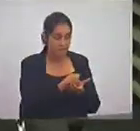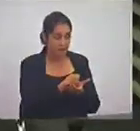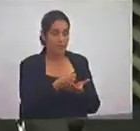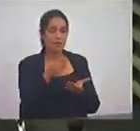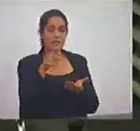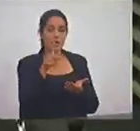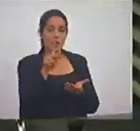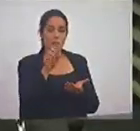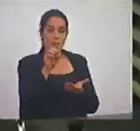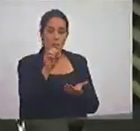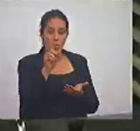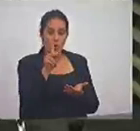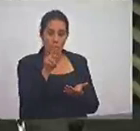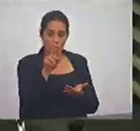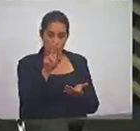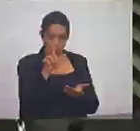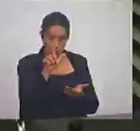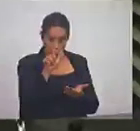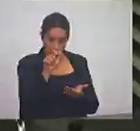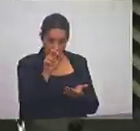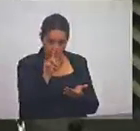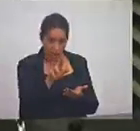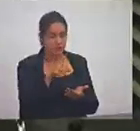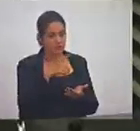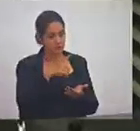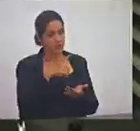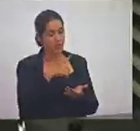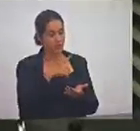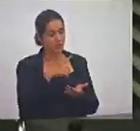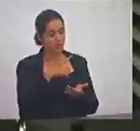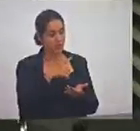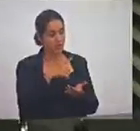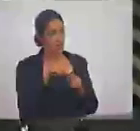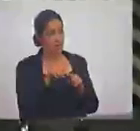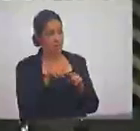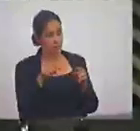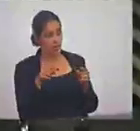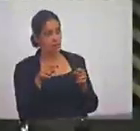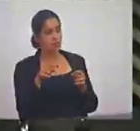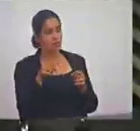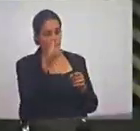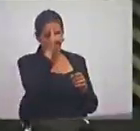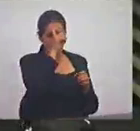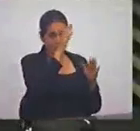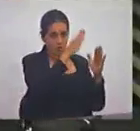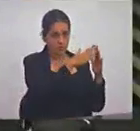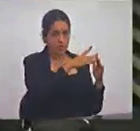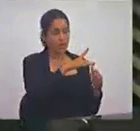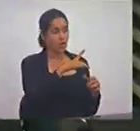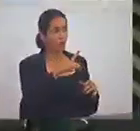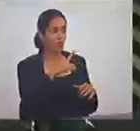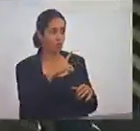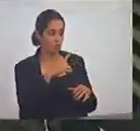de Votuporanga. Então, talvez se a pessoa for até o seu posto de saúde, até o mini hospital, e não conseguir os medicamentos que vão até as